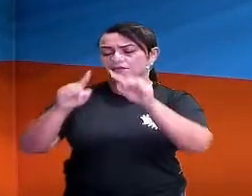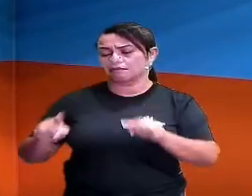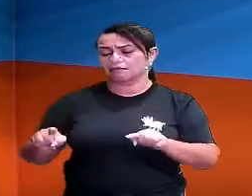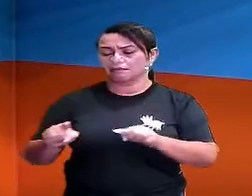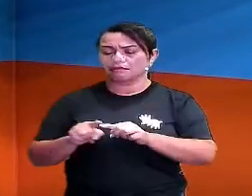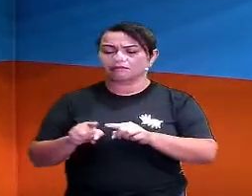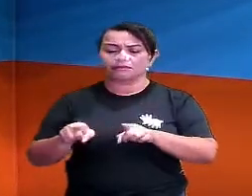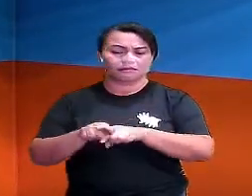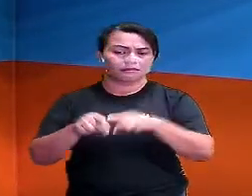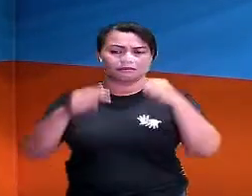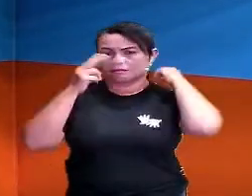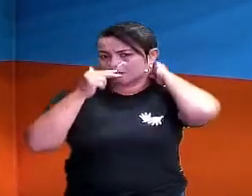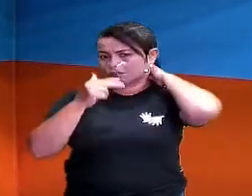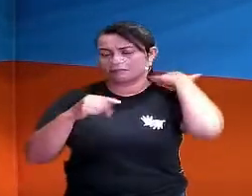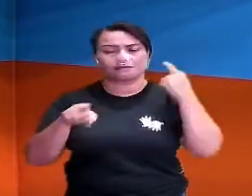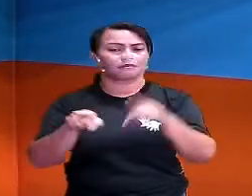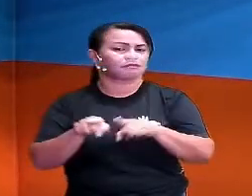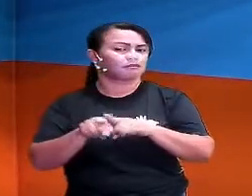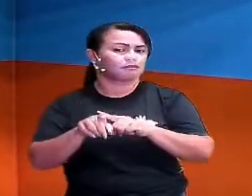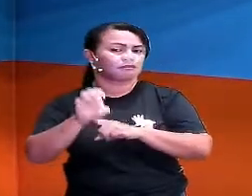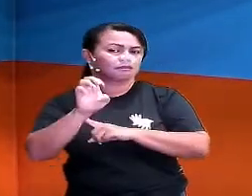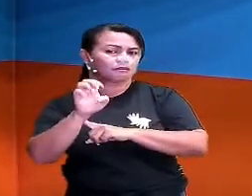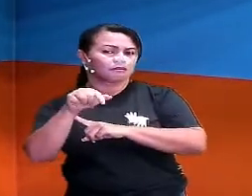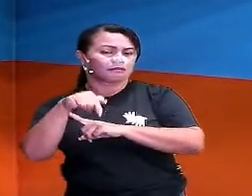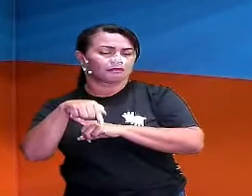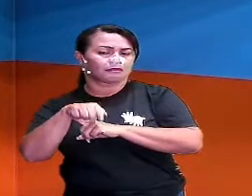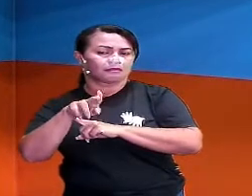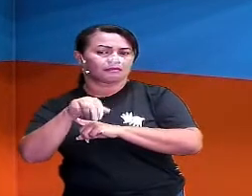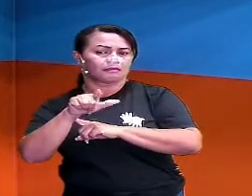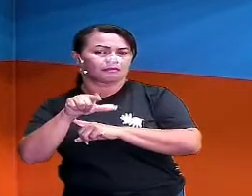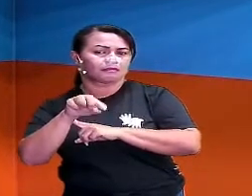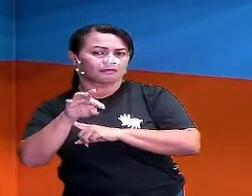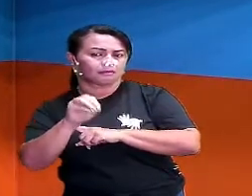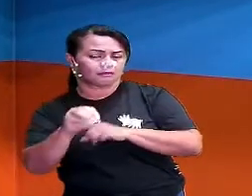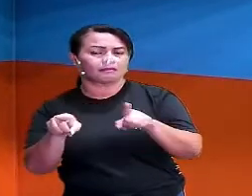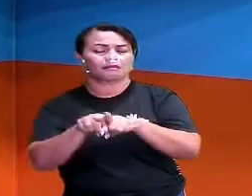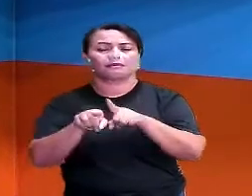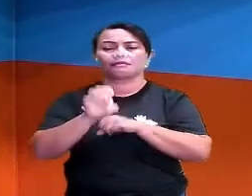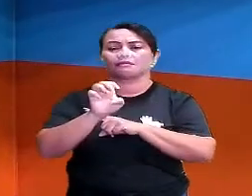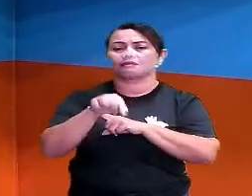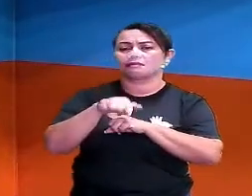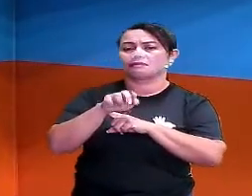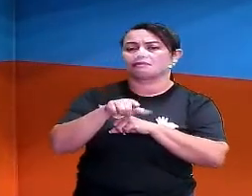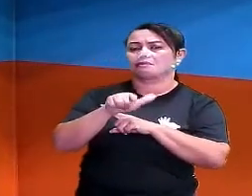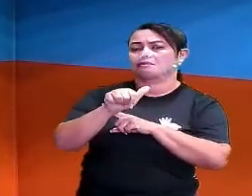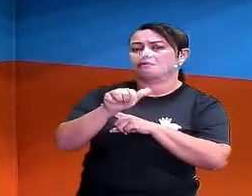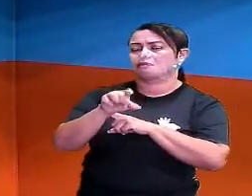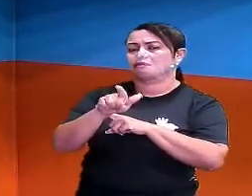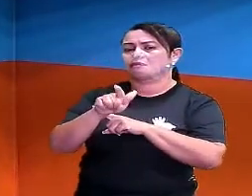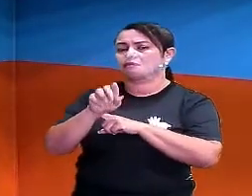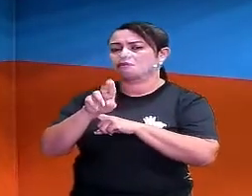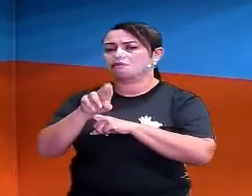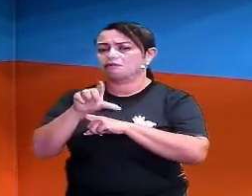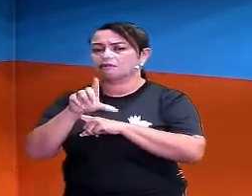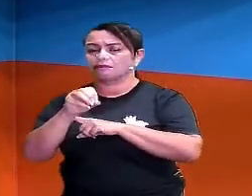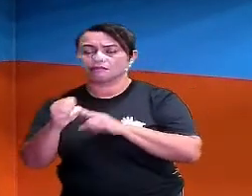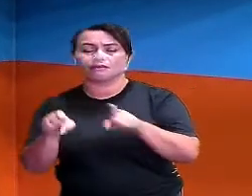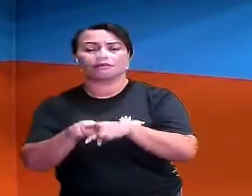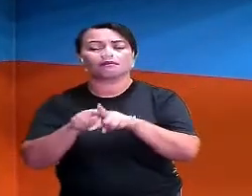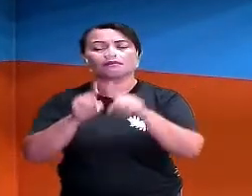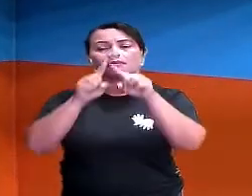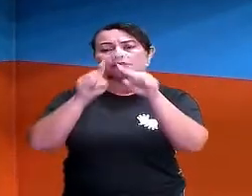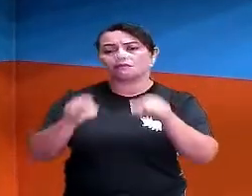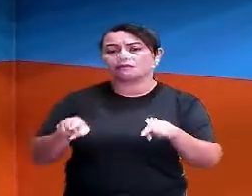seja, são ao mesmo tempo equiláteros e equiângulos. E os triângulos podem ser classificados de acordo com as medidas de